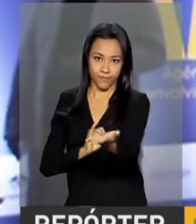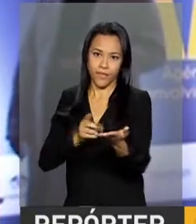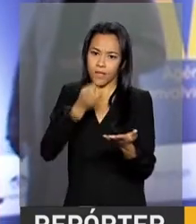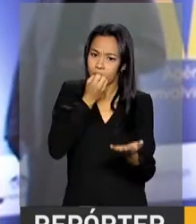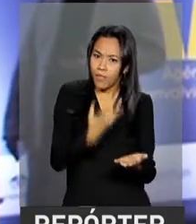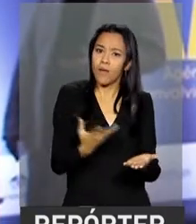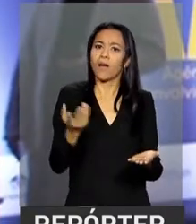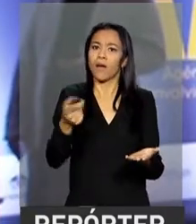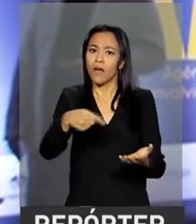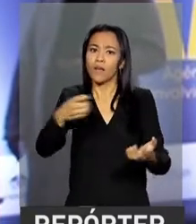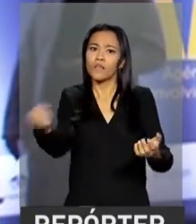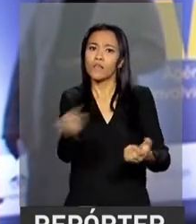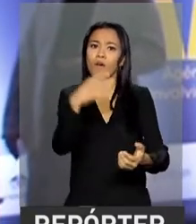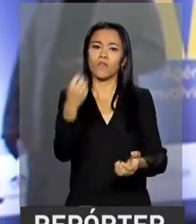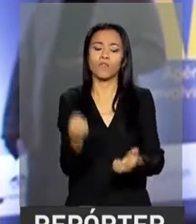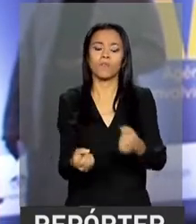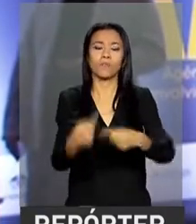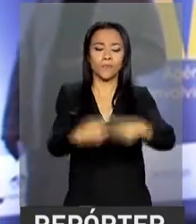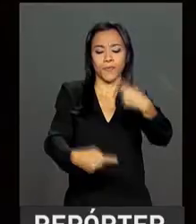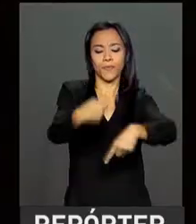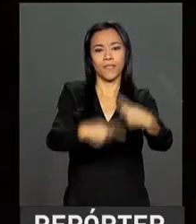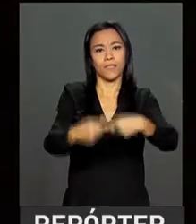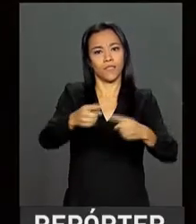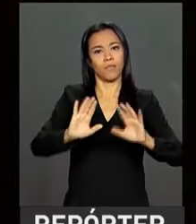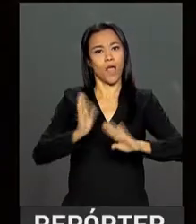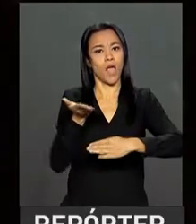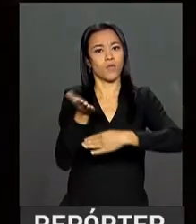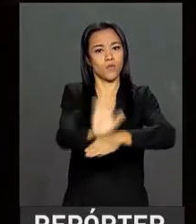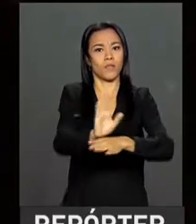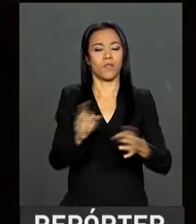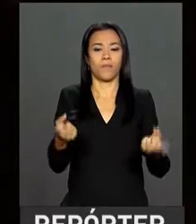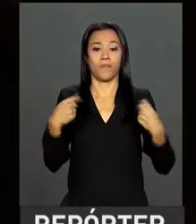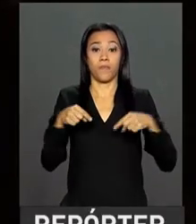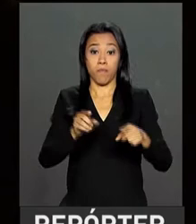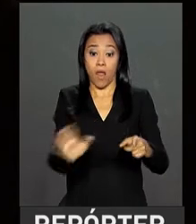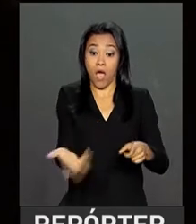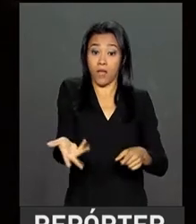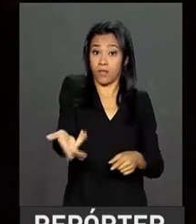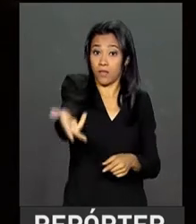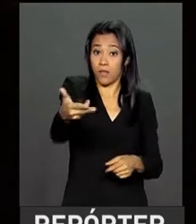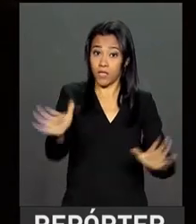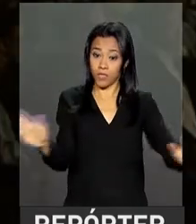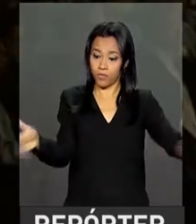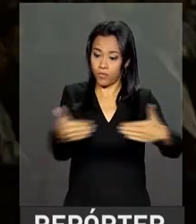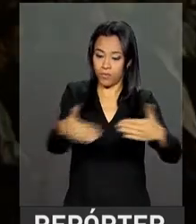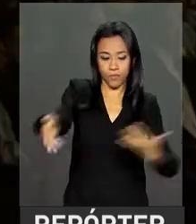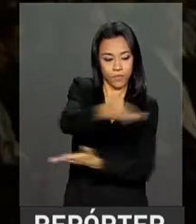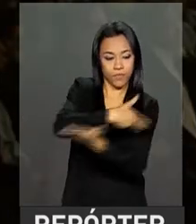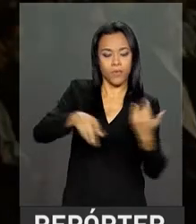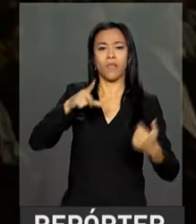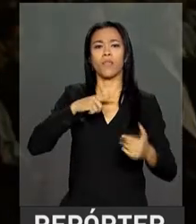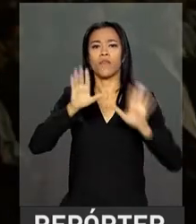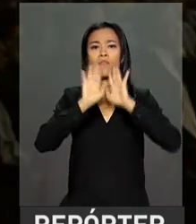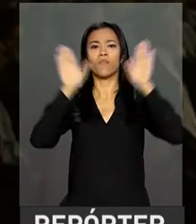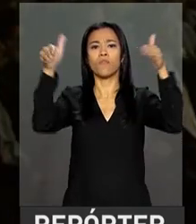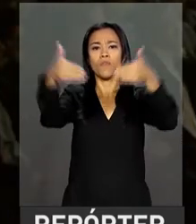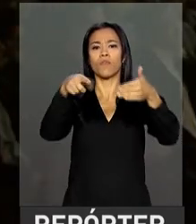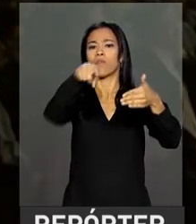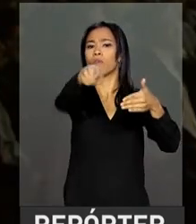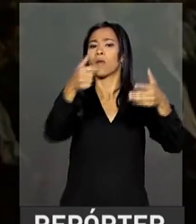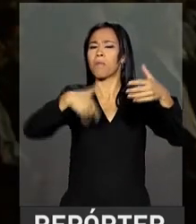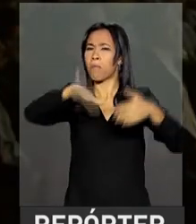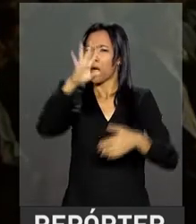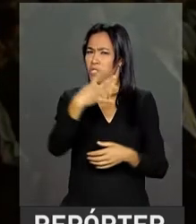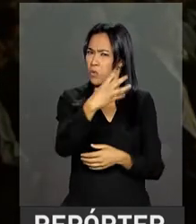possam ter efetividade quando a gente fala inovação para acelerar essa relação à bd reuniu em são paulo mais de 400 pessoas